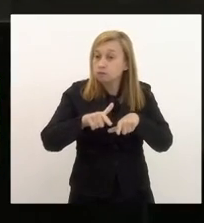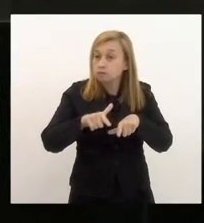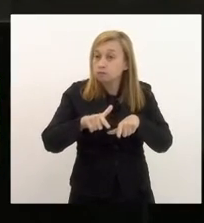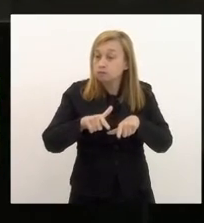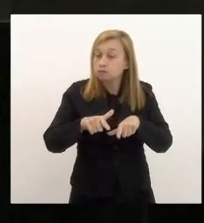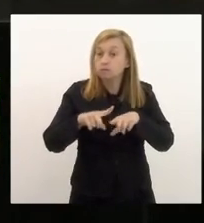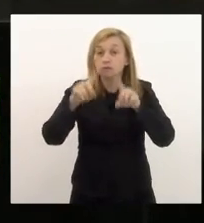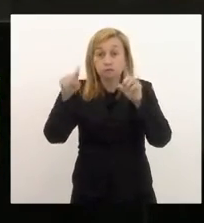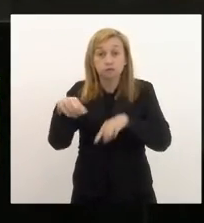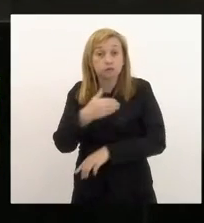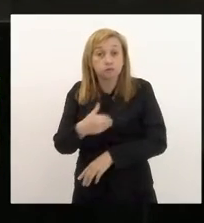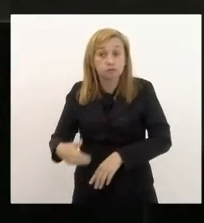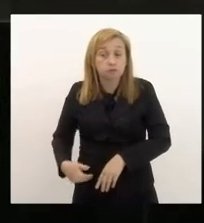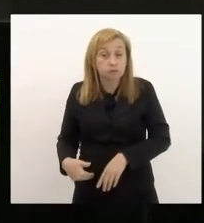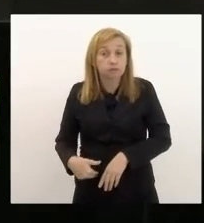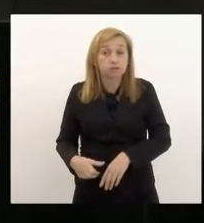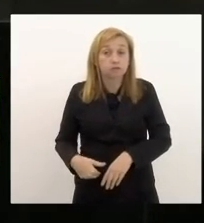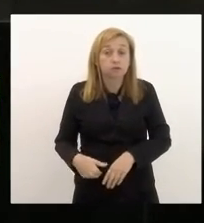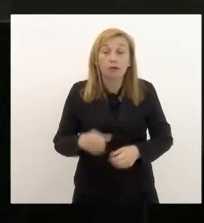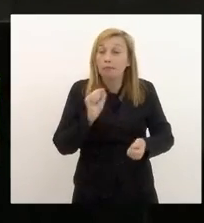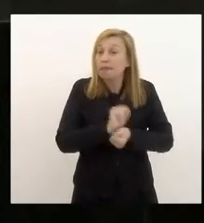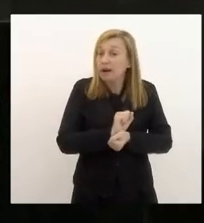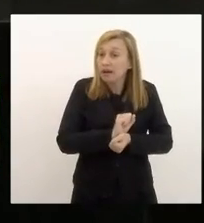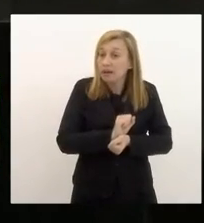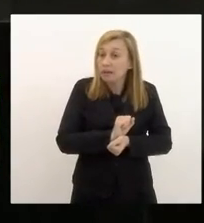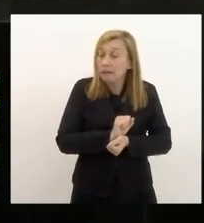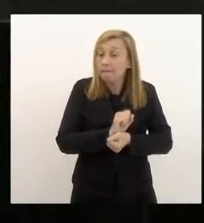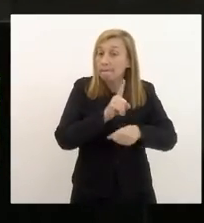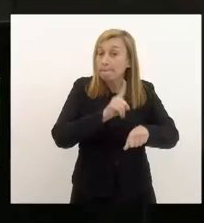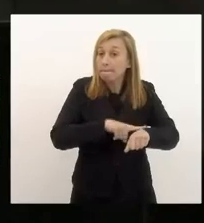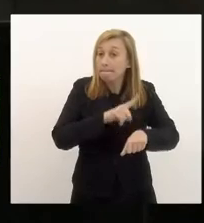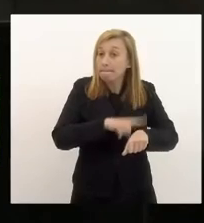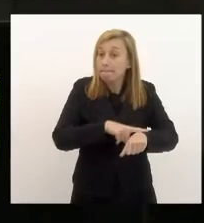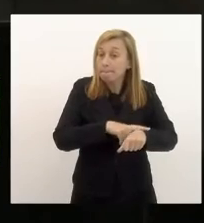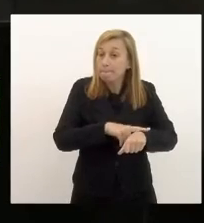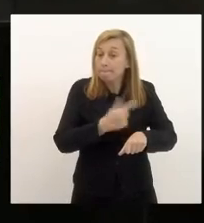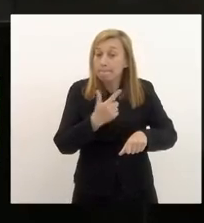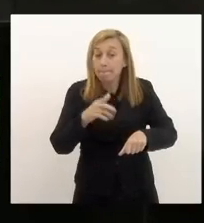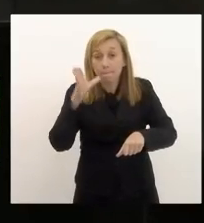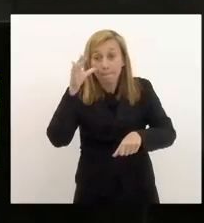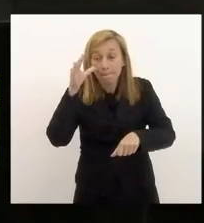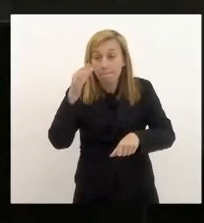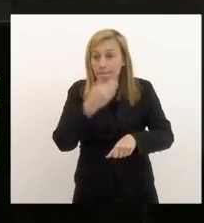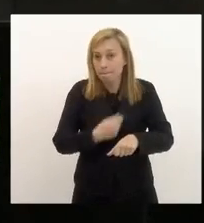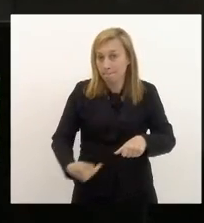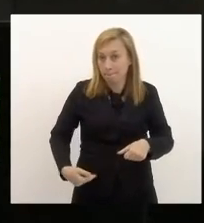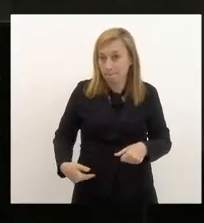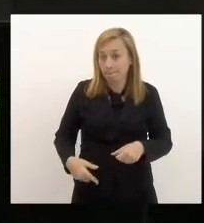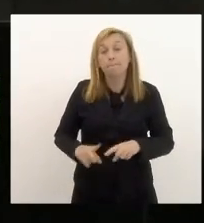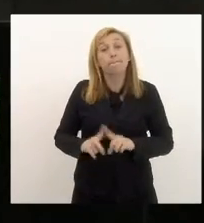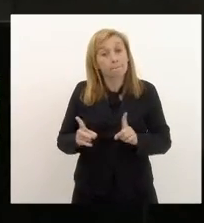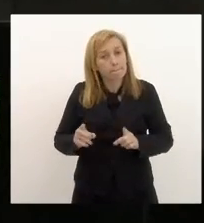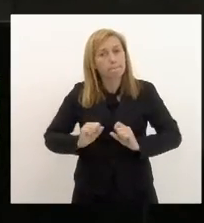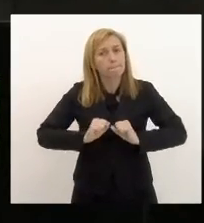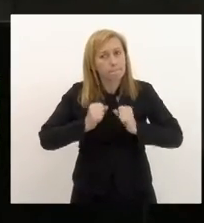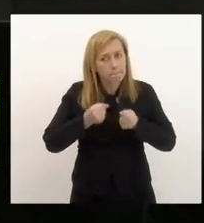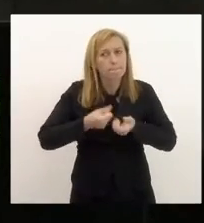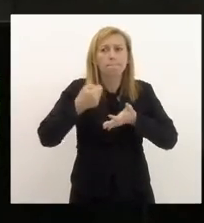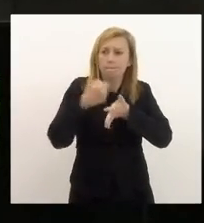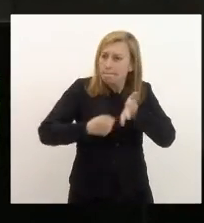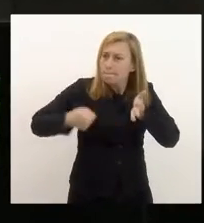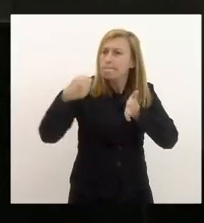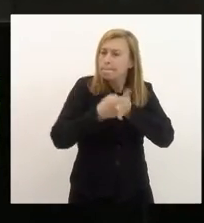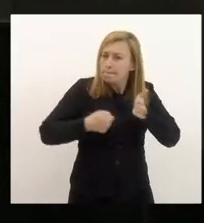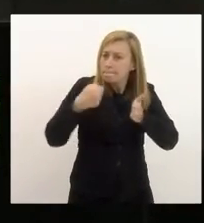pelo funcionalismo público vai deixar de existir a partir do momento que não tem interesse do governo mais uma vamos juntar aqui